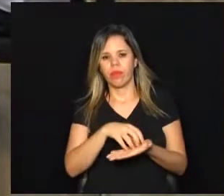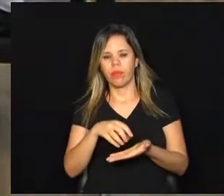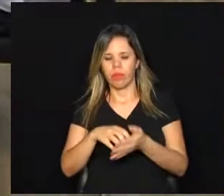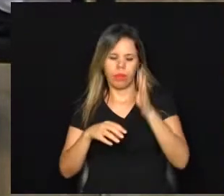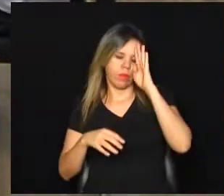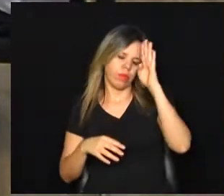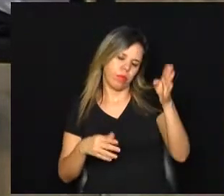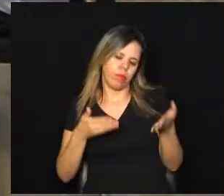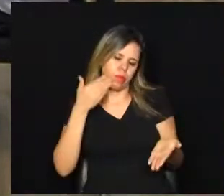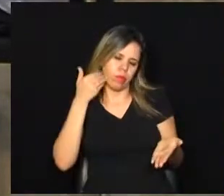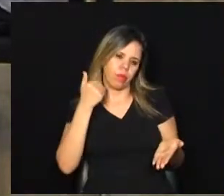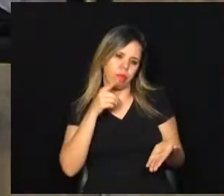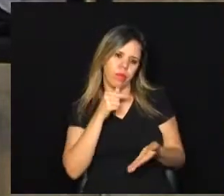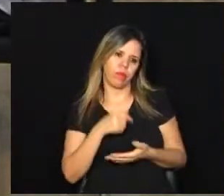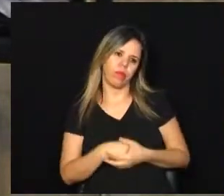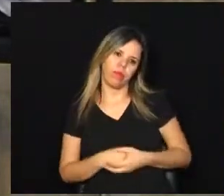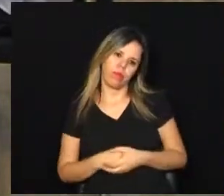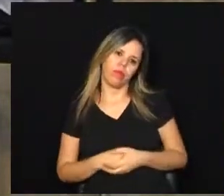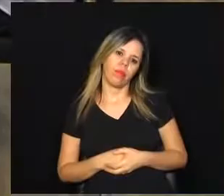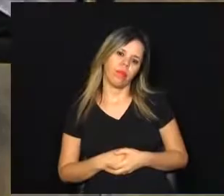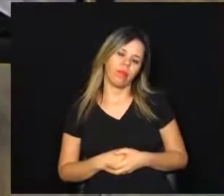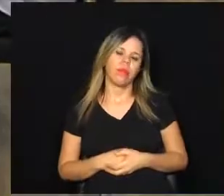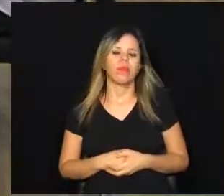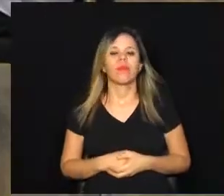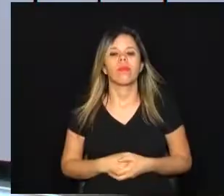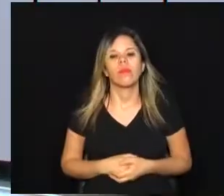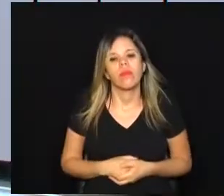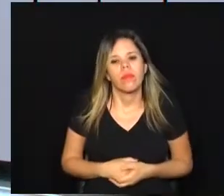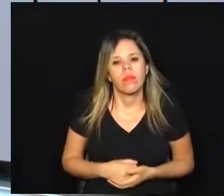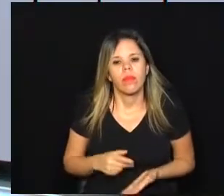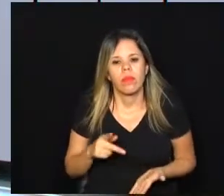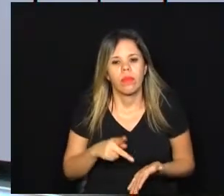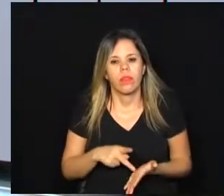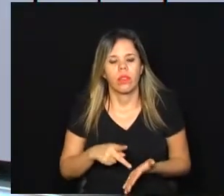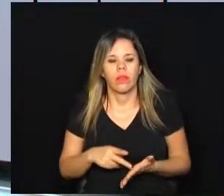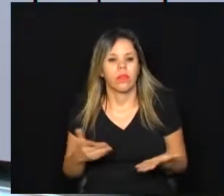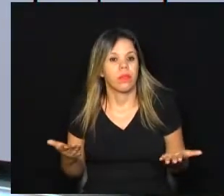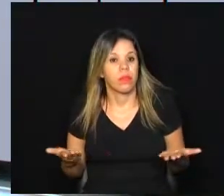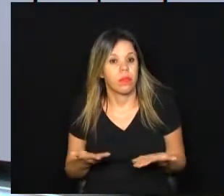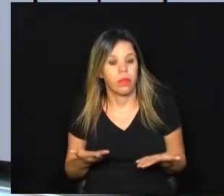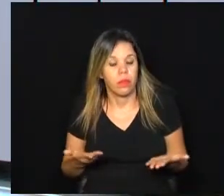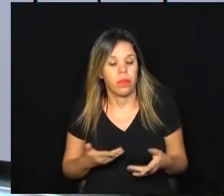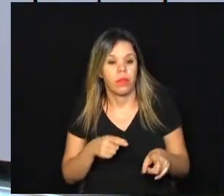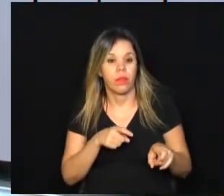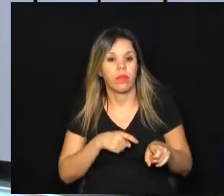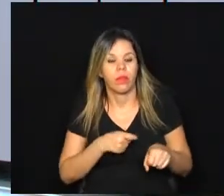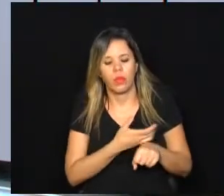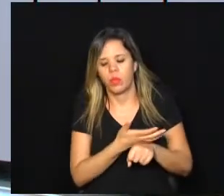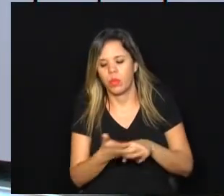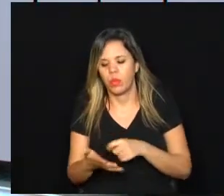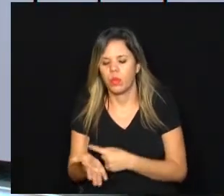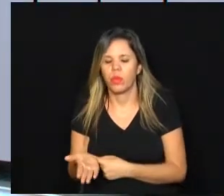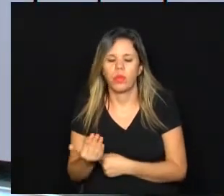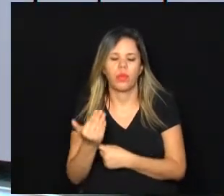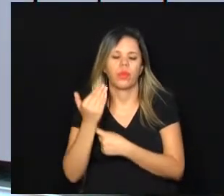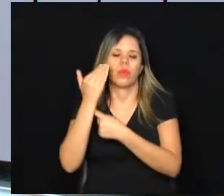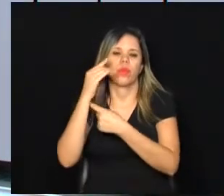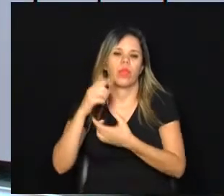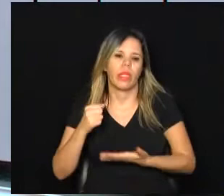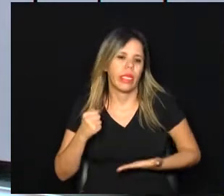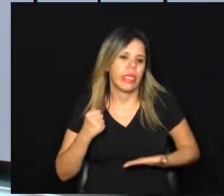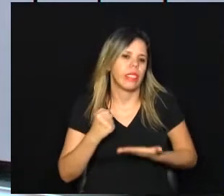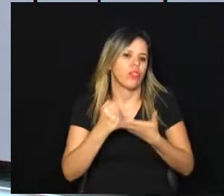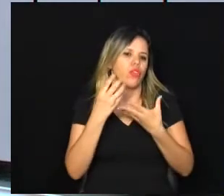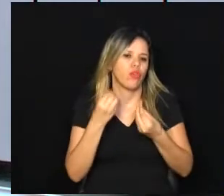principal consumidor de água? Na verdade, hoje a agricultura, a tecnologia tem ajudado muito